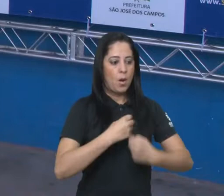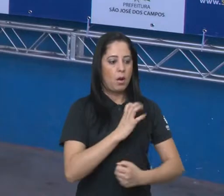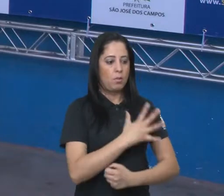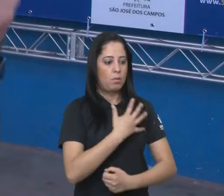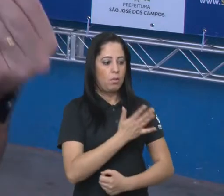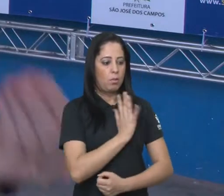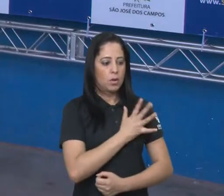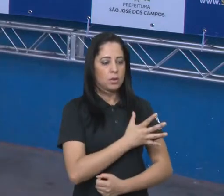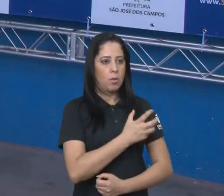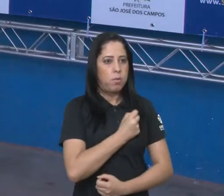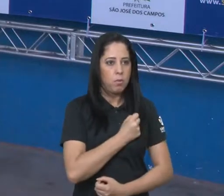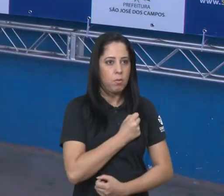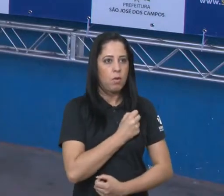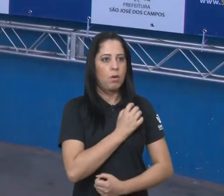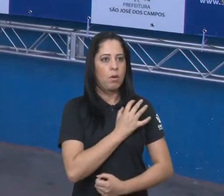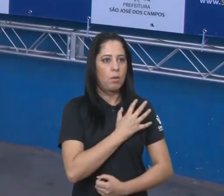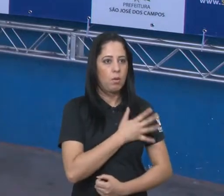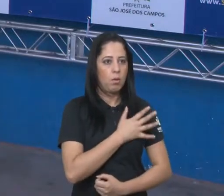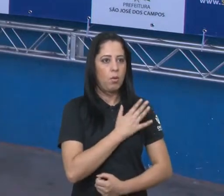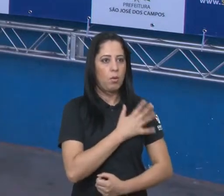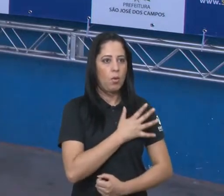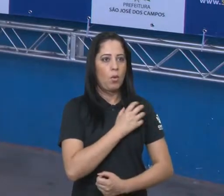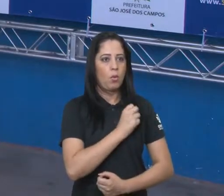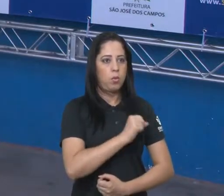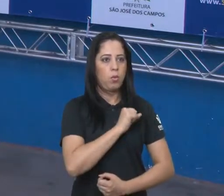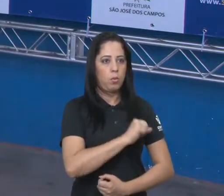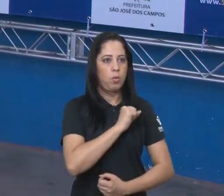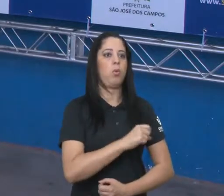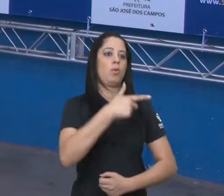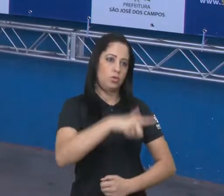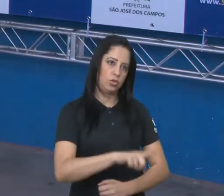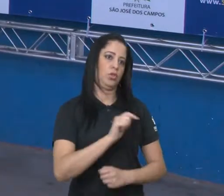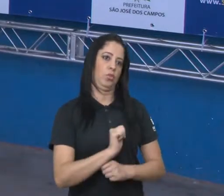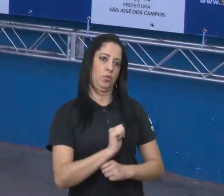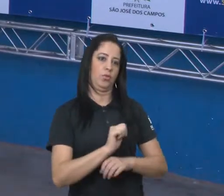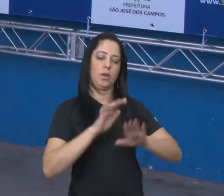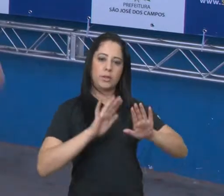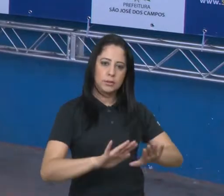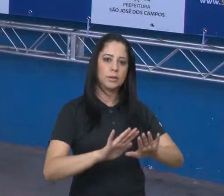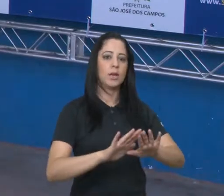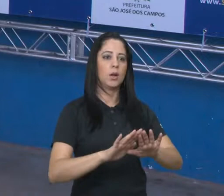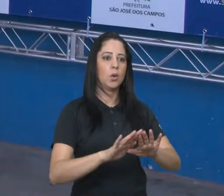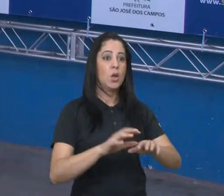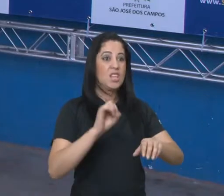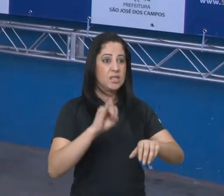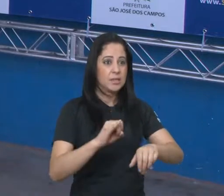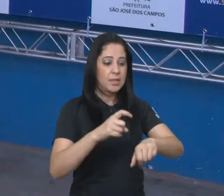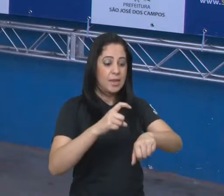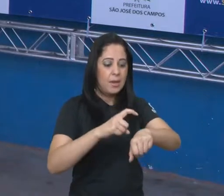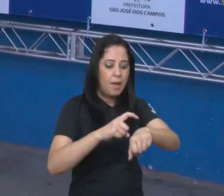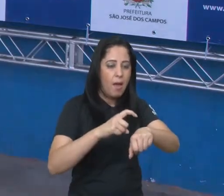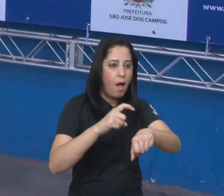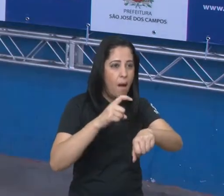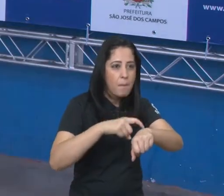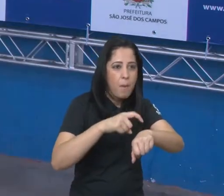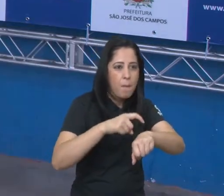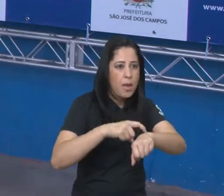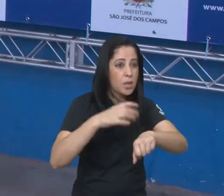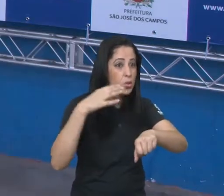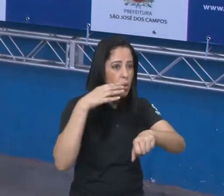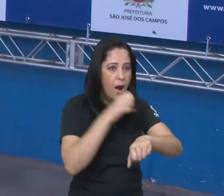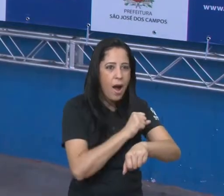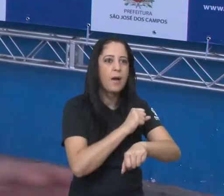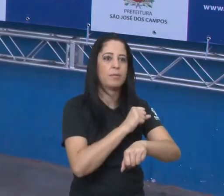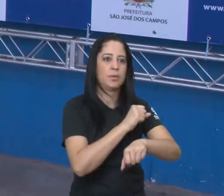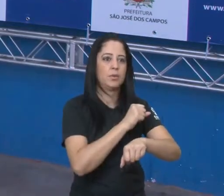exatamente a desfibrilação, ele reverte essa arritmia. Então, literalmente, ele faz o coração voltar a bater. Para cada